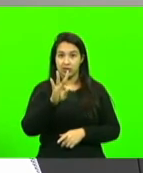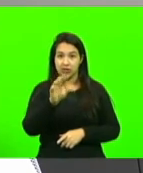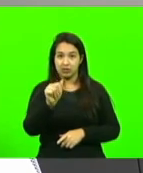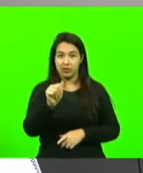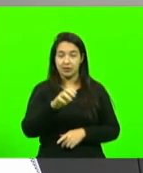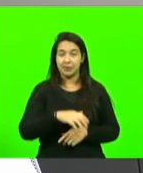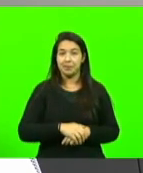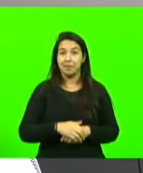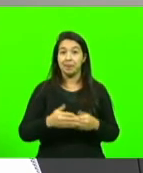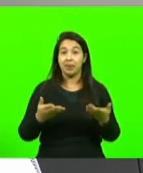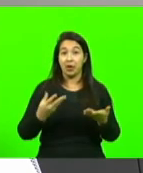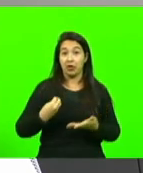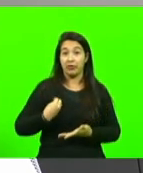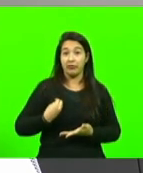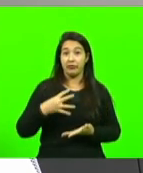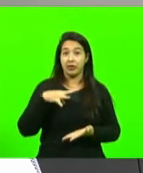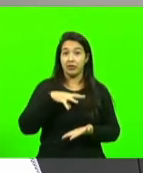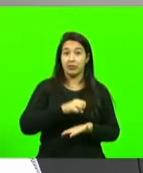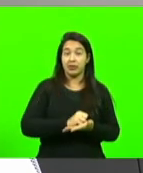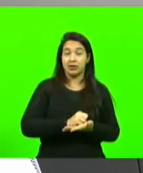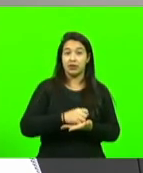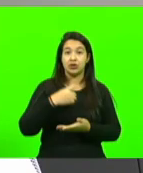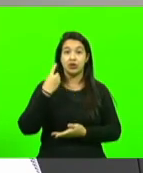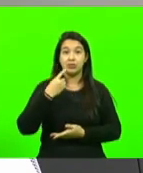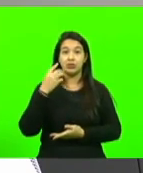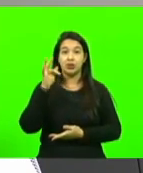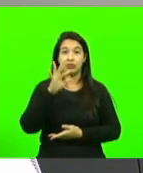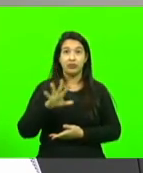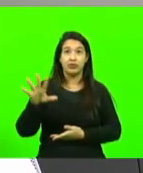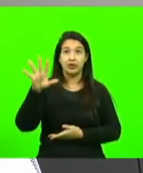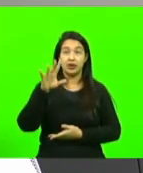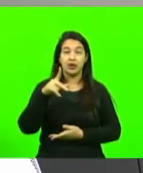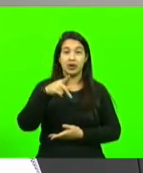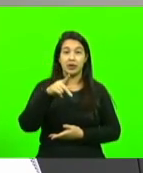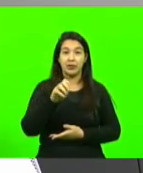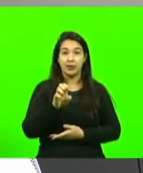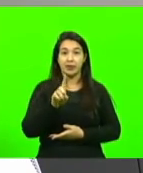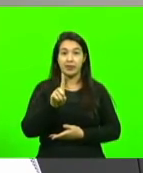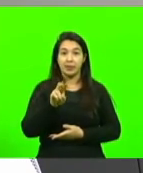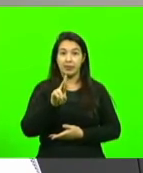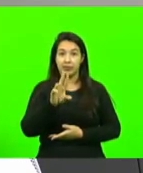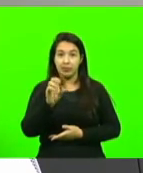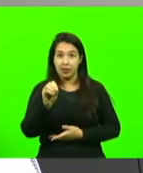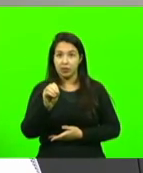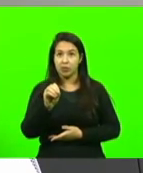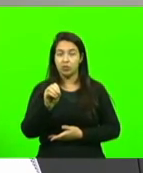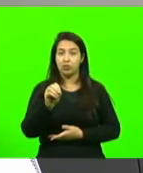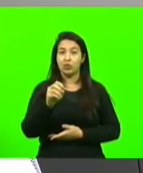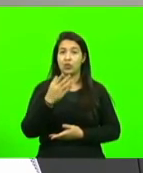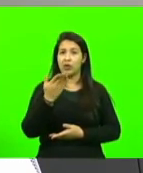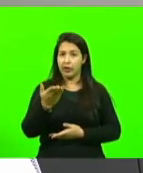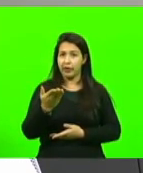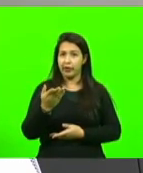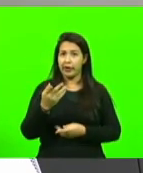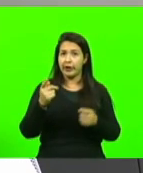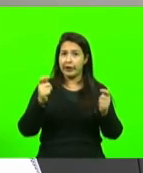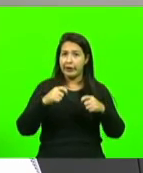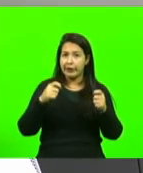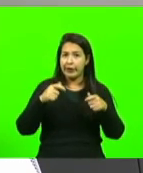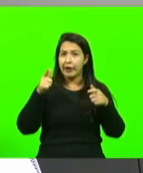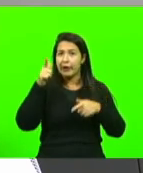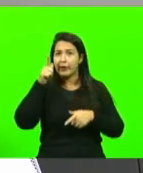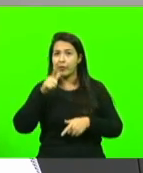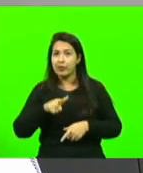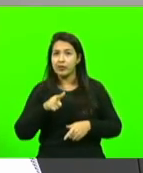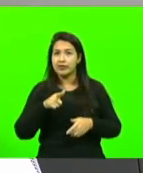estamos com a presença do nosso deputado federal Pedro uczai só gostaria de saber se o Pedro consegue ficar mais um